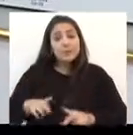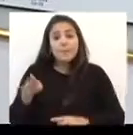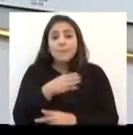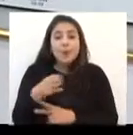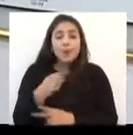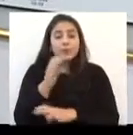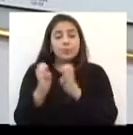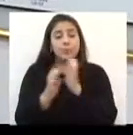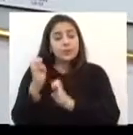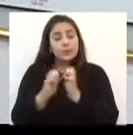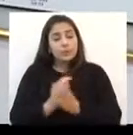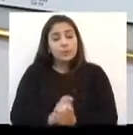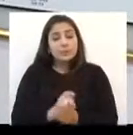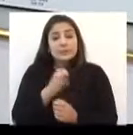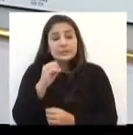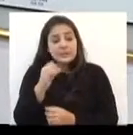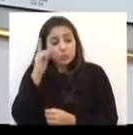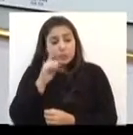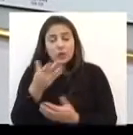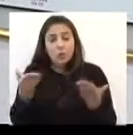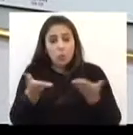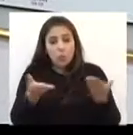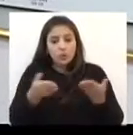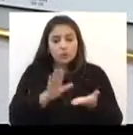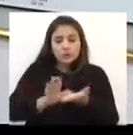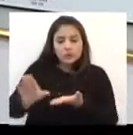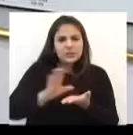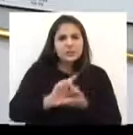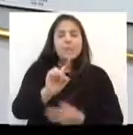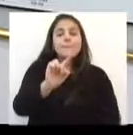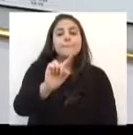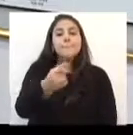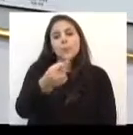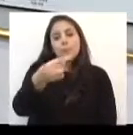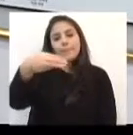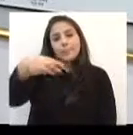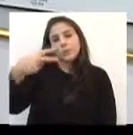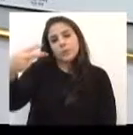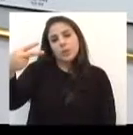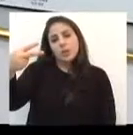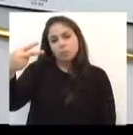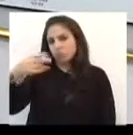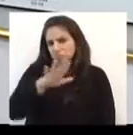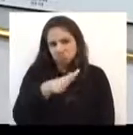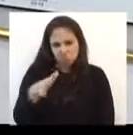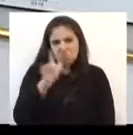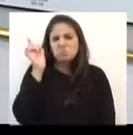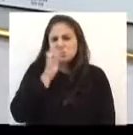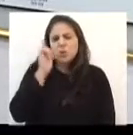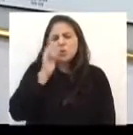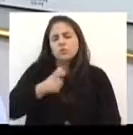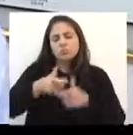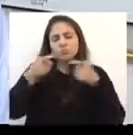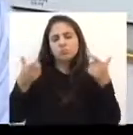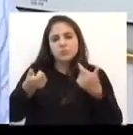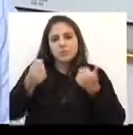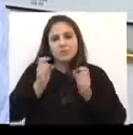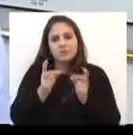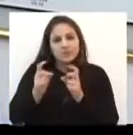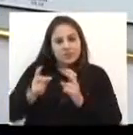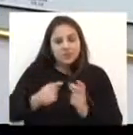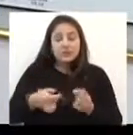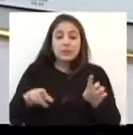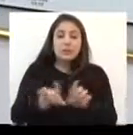que ganhar hoje ali um incentivo de 1.000 metros quadrados, ele consegue ampliar o seu comércio. E aquela área